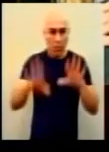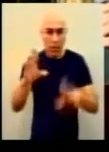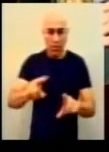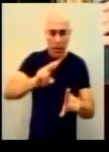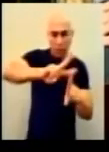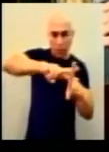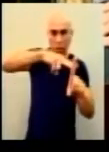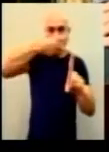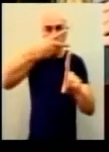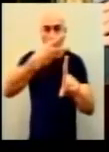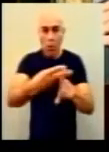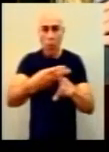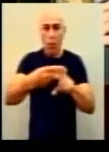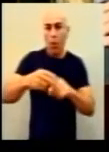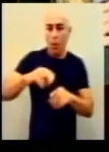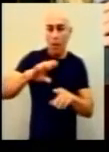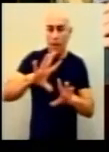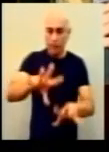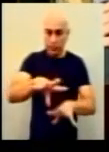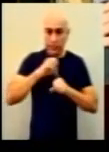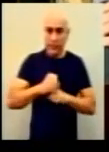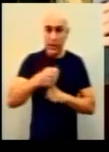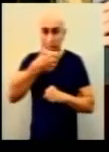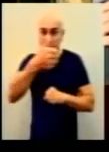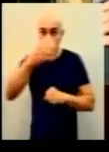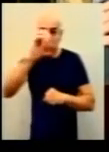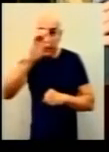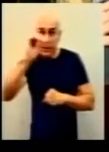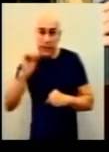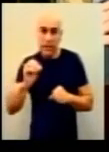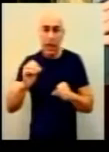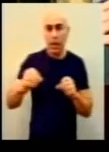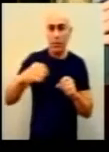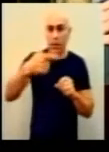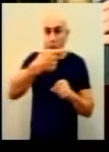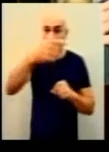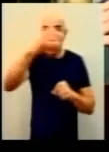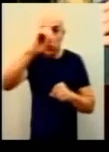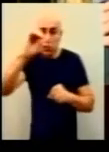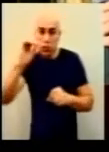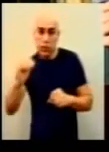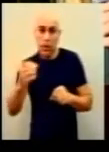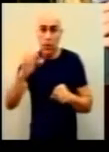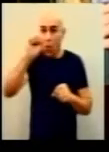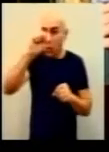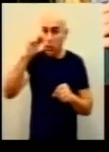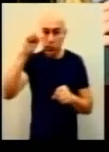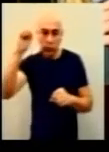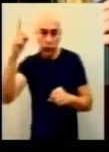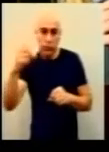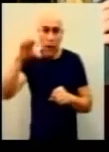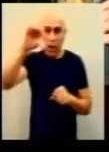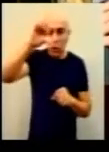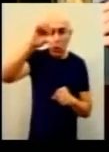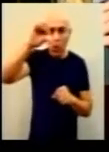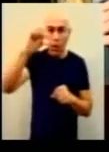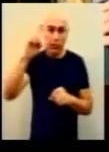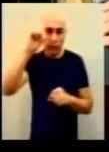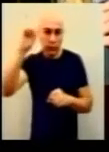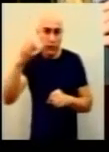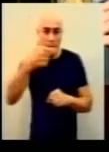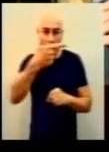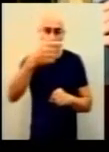dobrar o número de casos, de 100 para 200 foram mais 8 dias, de 200 para 400, 9 dias. Isso